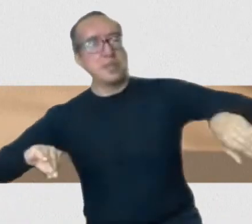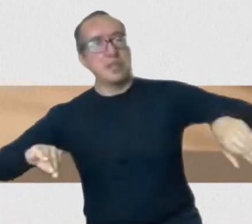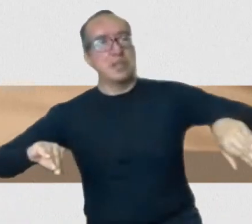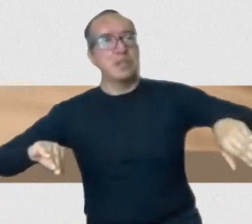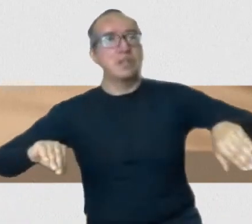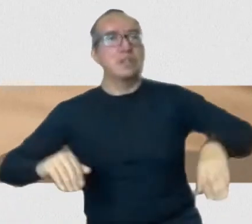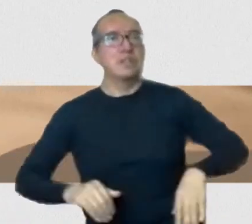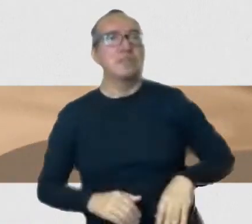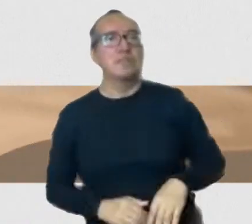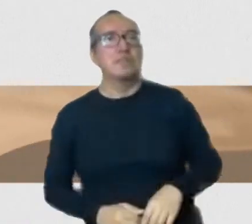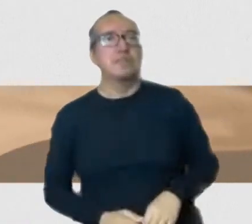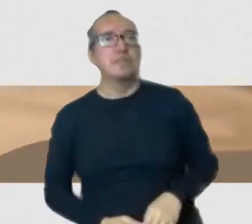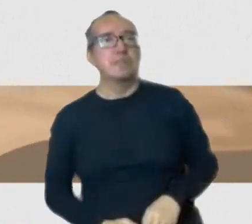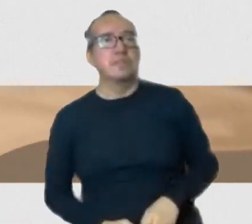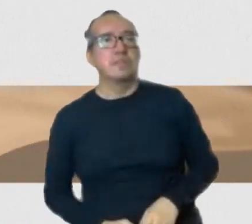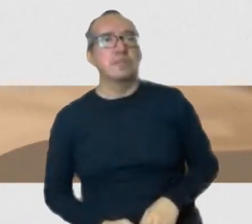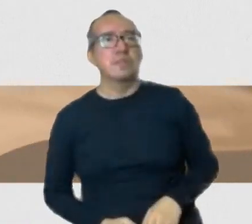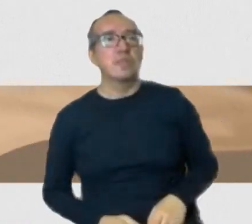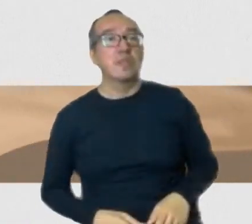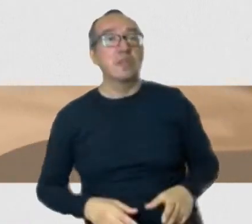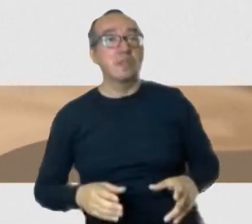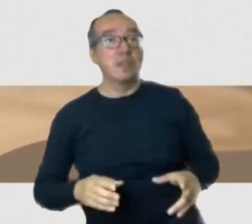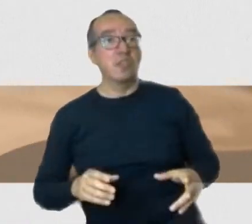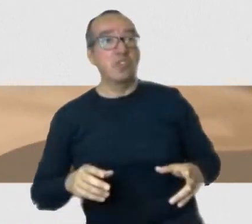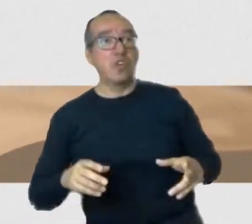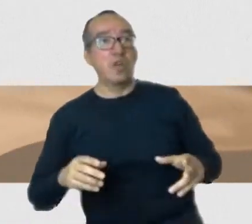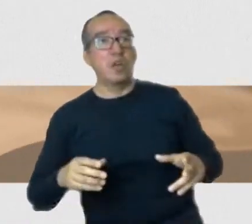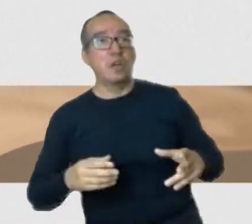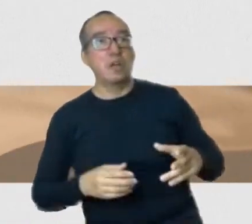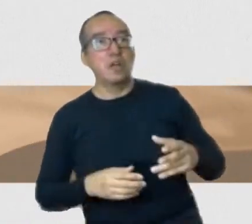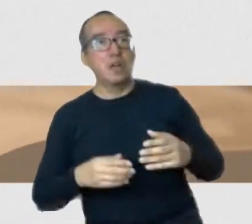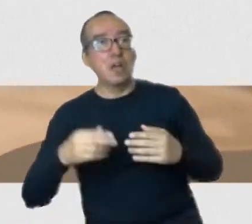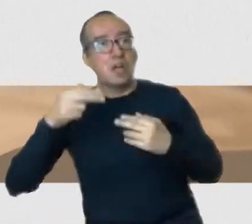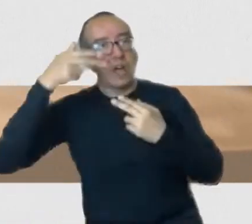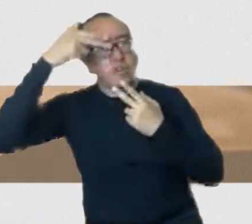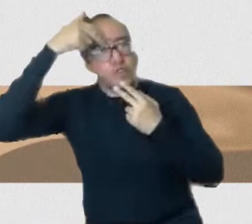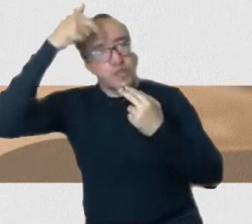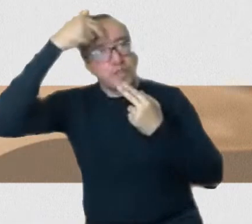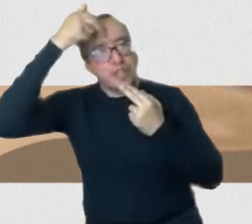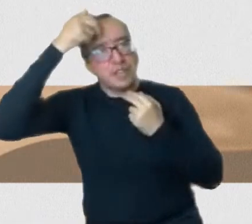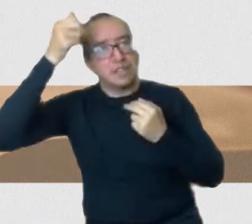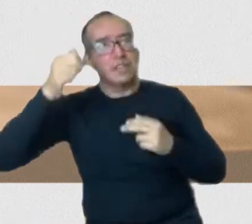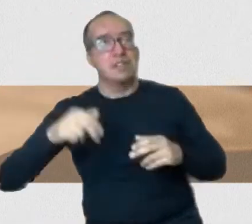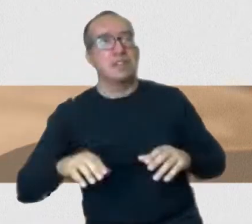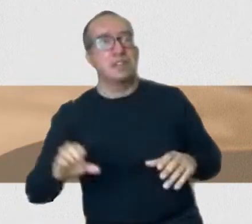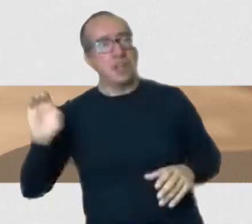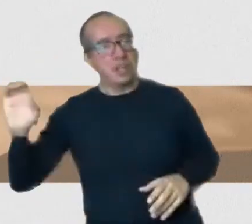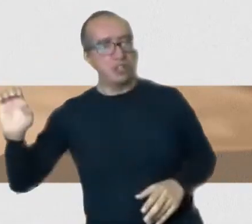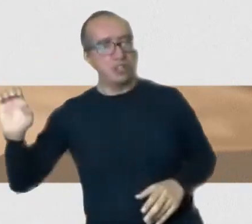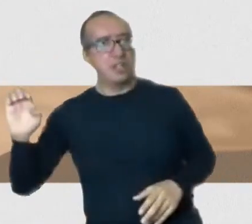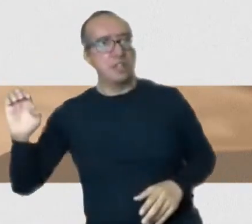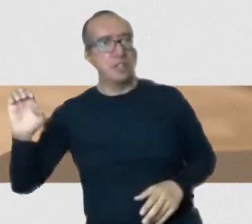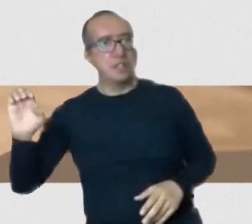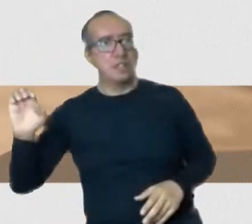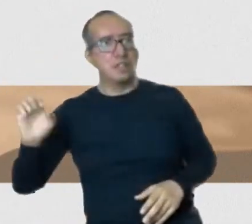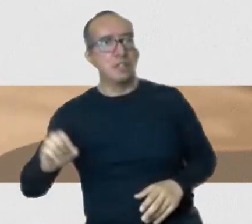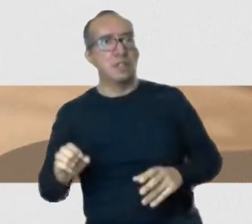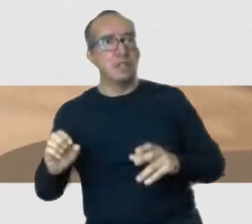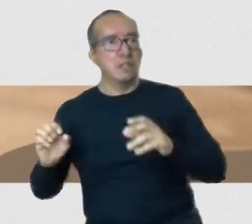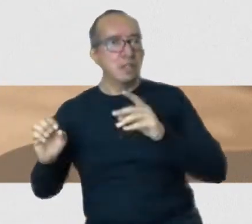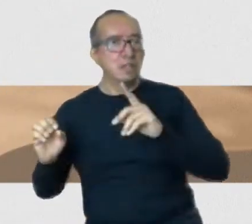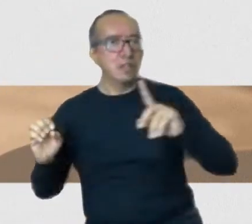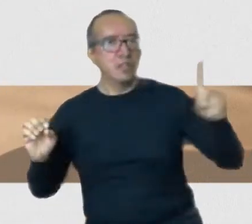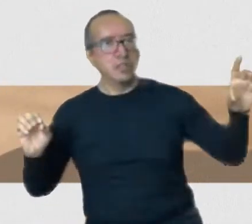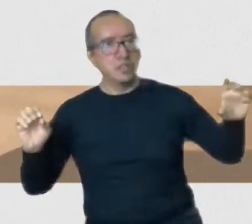ovelhas à sua direita, e os bodes à sua esquerda. Então o rei dirá aos que estiverem à sua direita, venham,